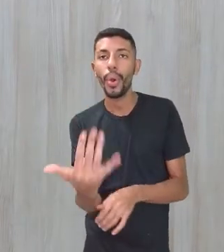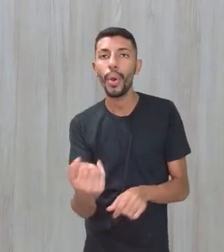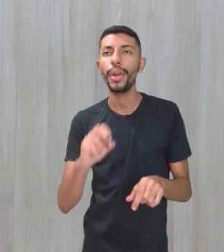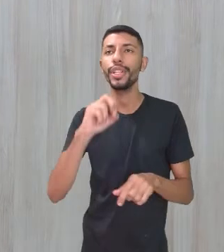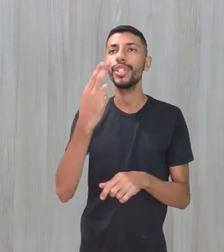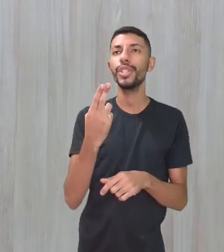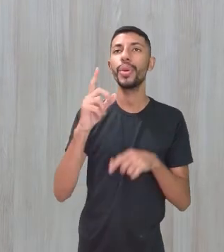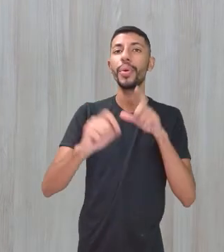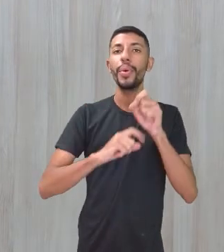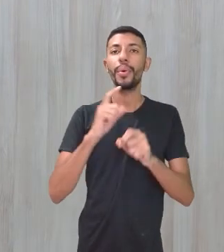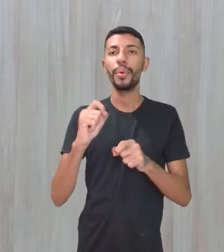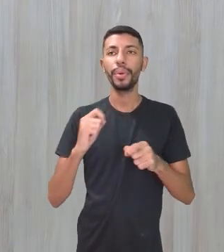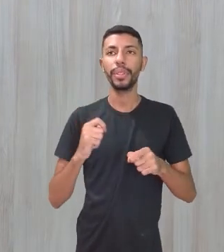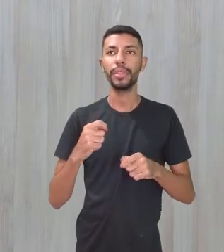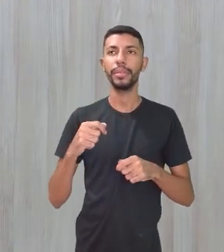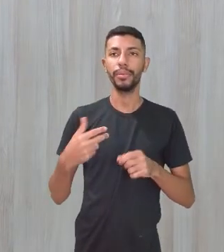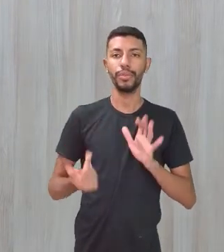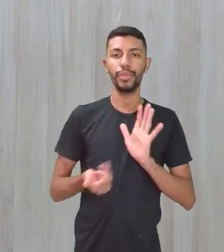as estampas.